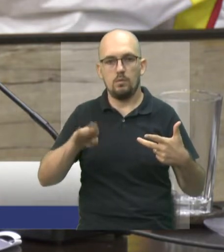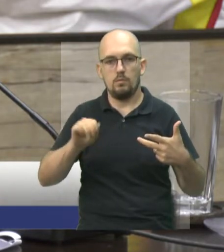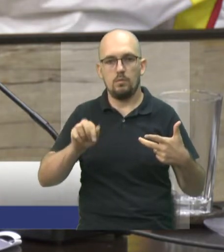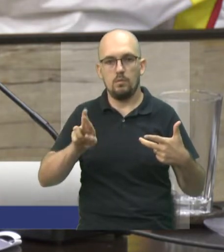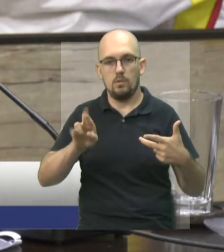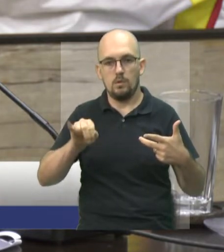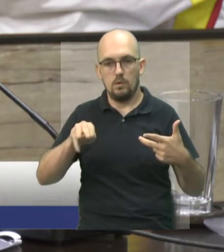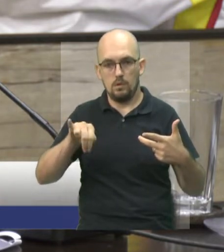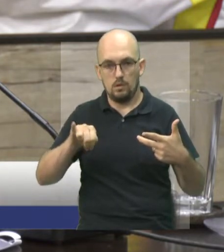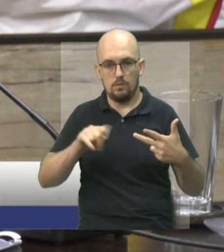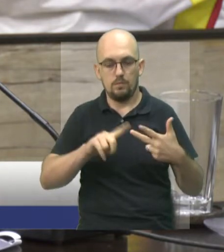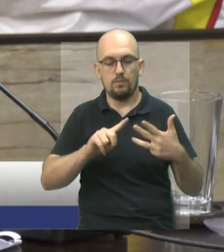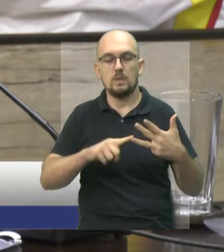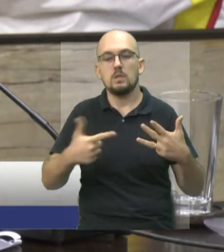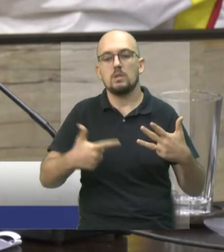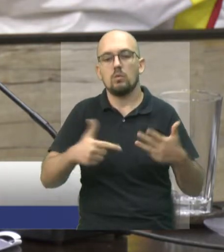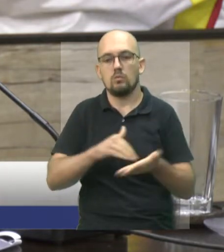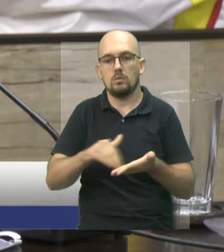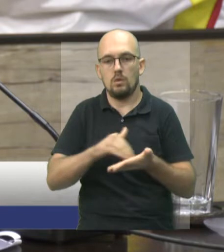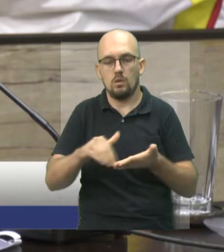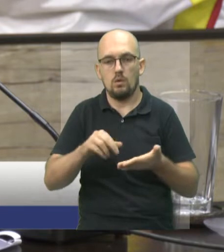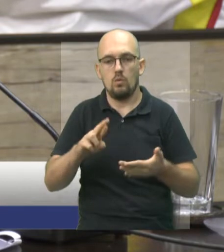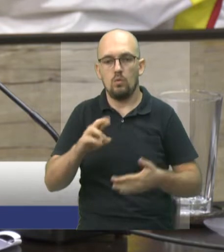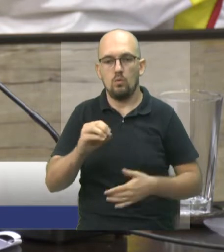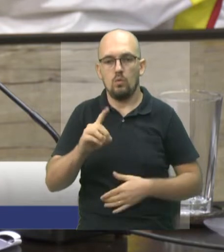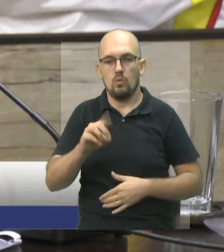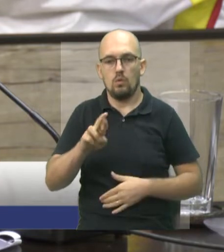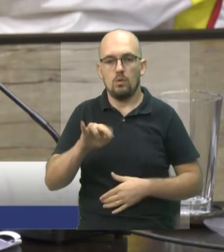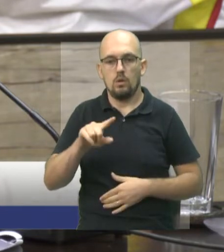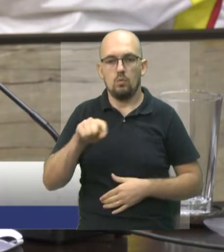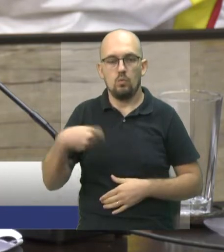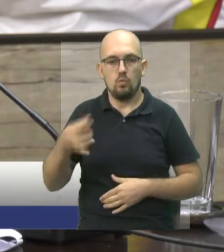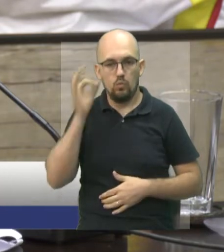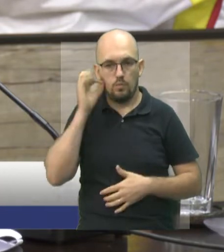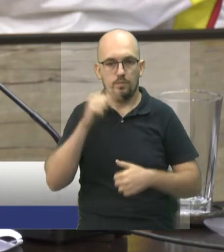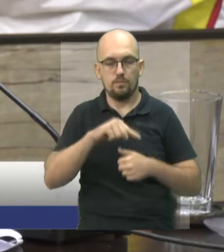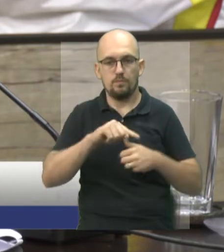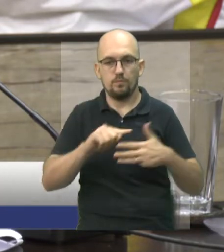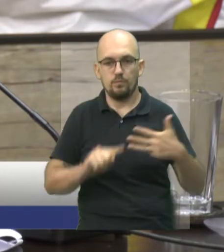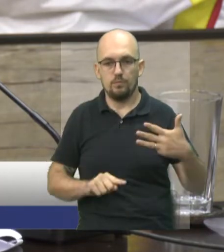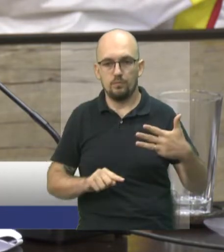Segundo secretário, Rodrigo de Paula.